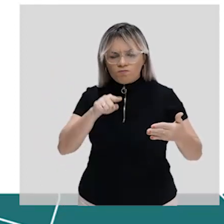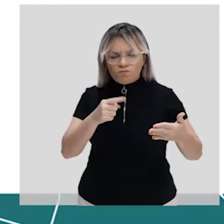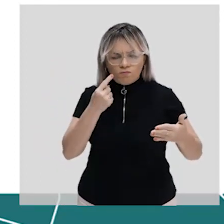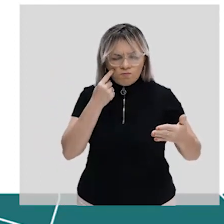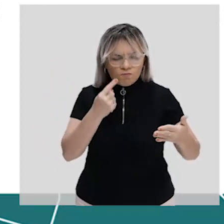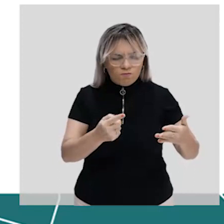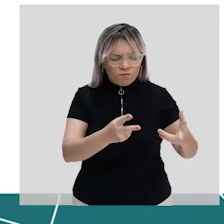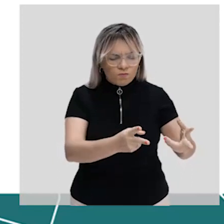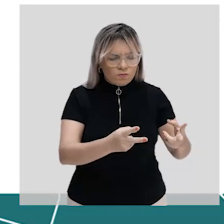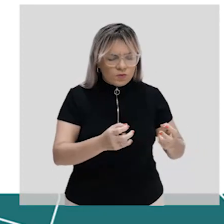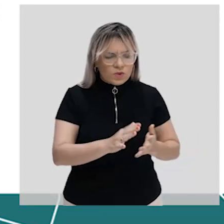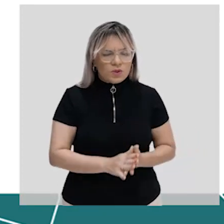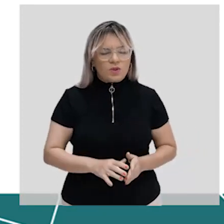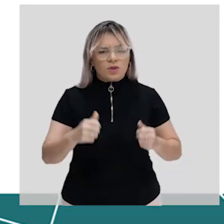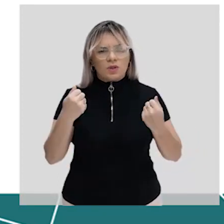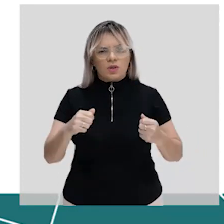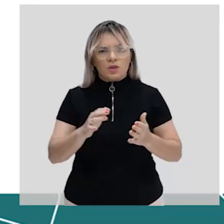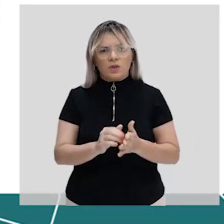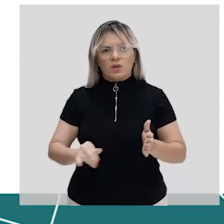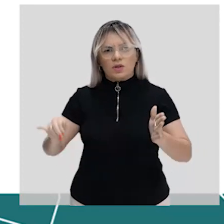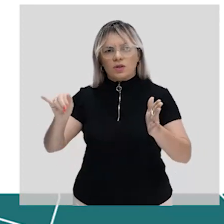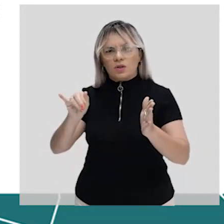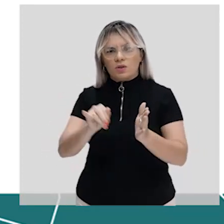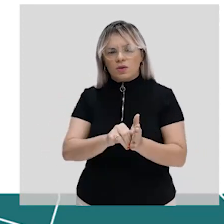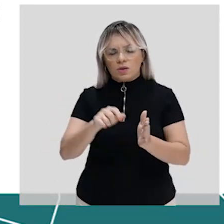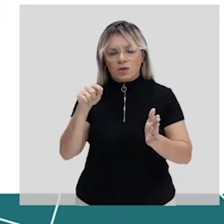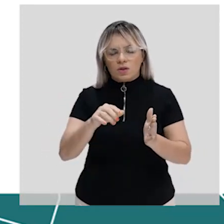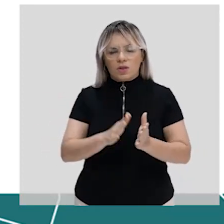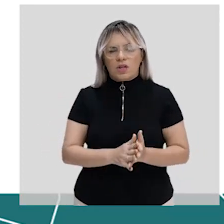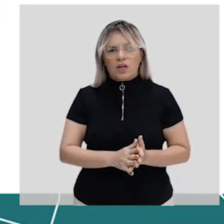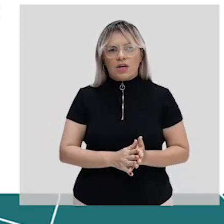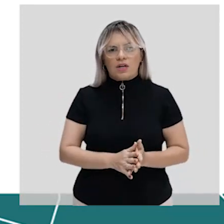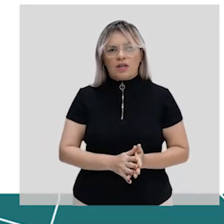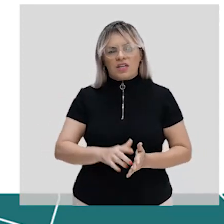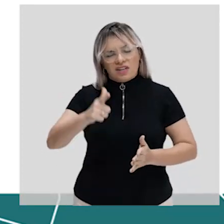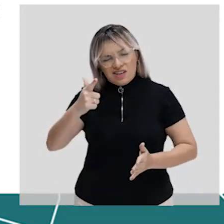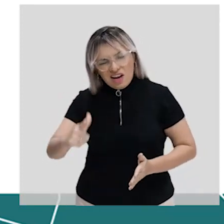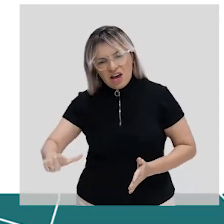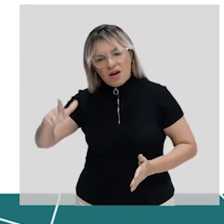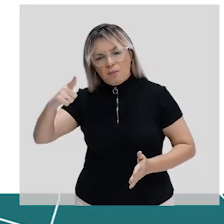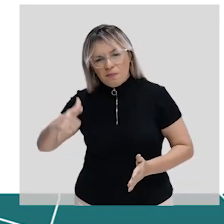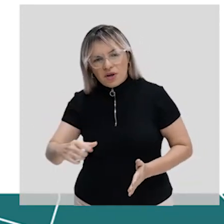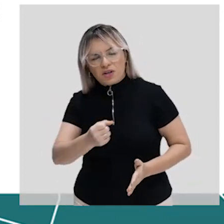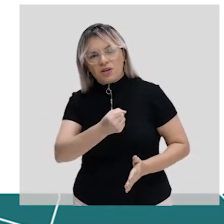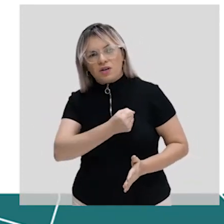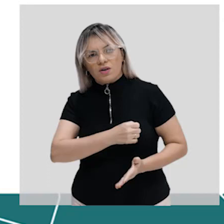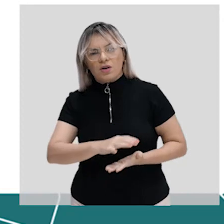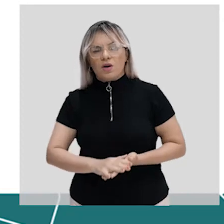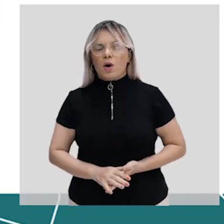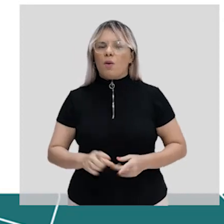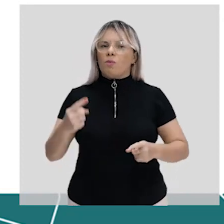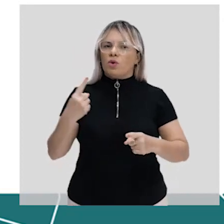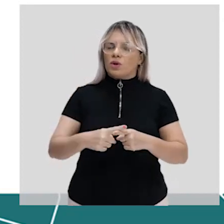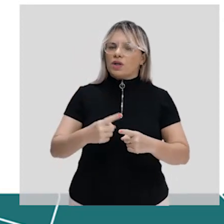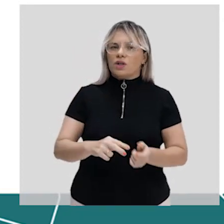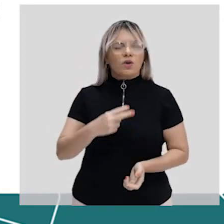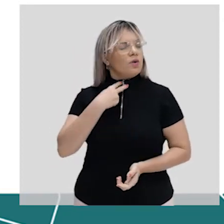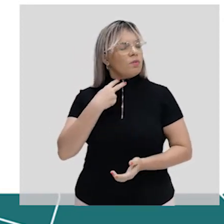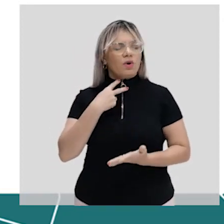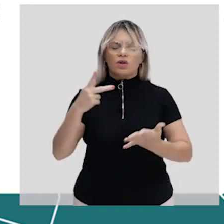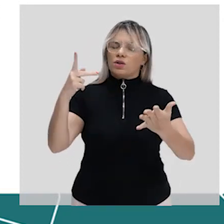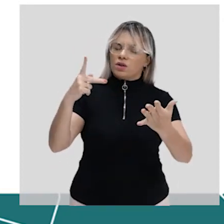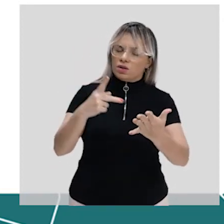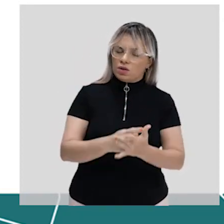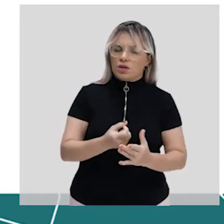é possível identificar elementos em comum, justamente para que você não erre nessa quantidade, nesse cálculo da quantidade de elementos